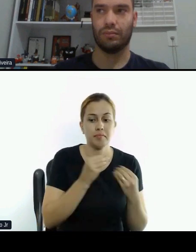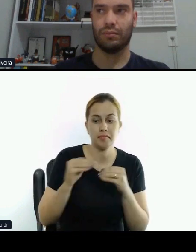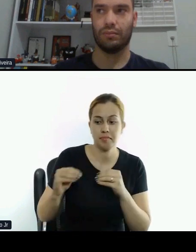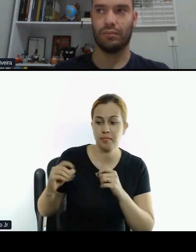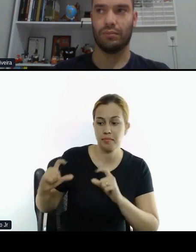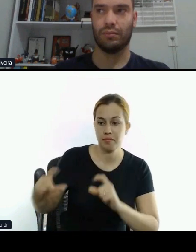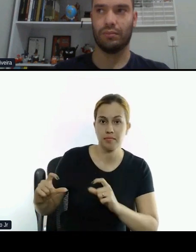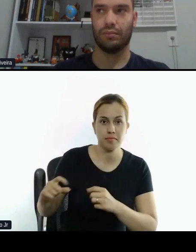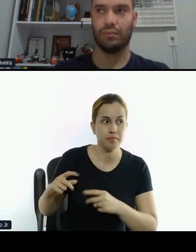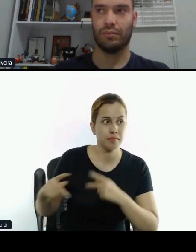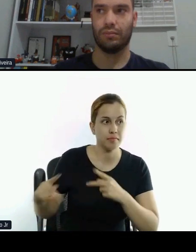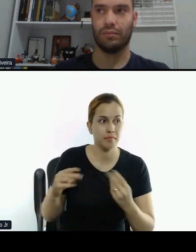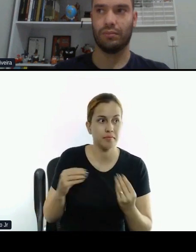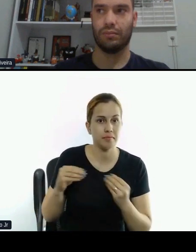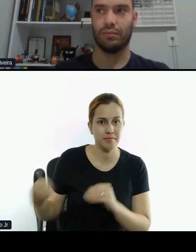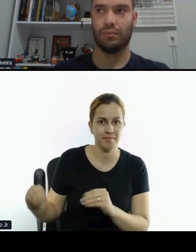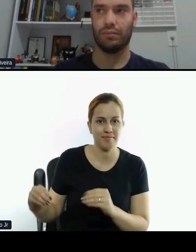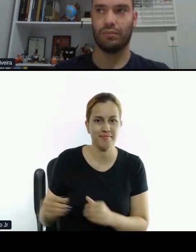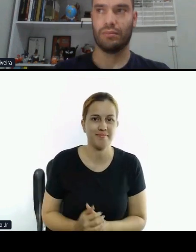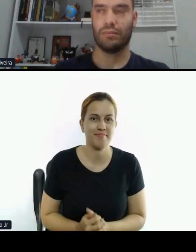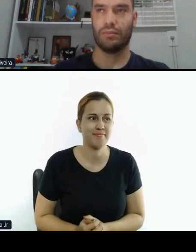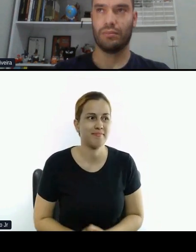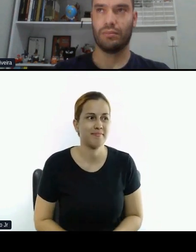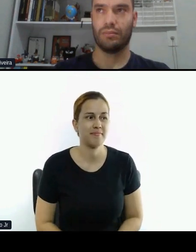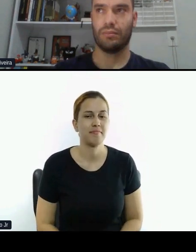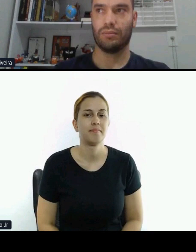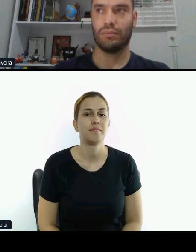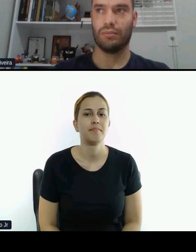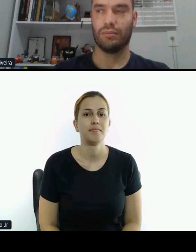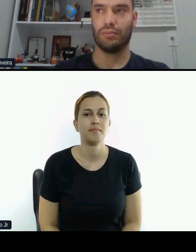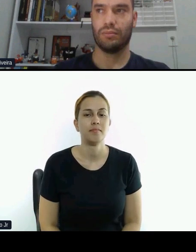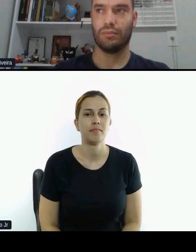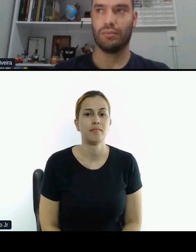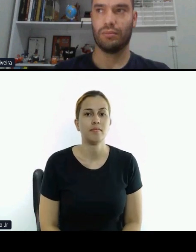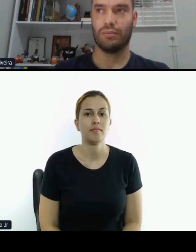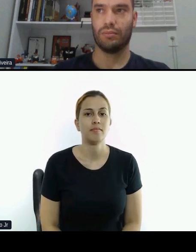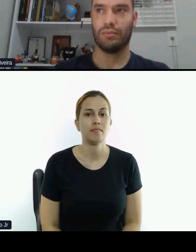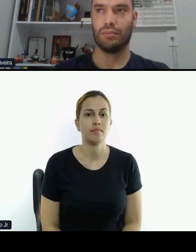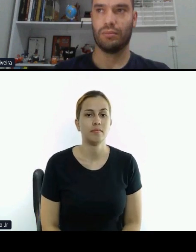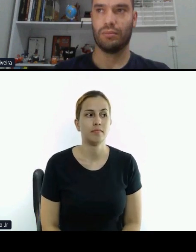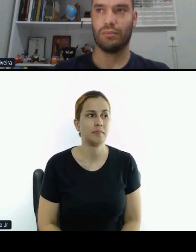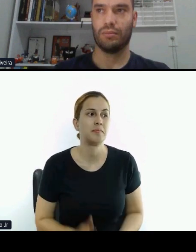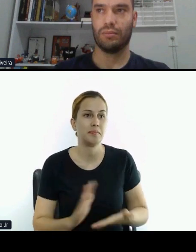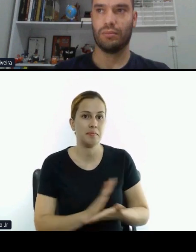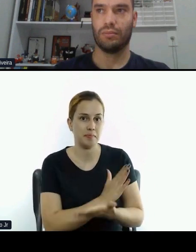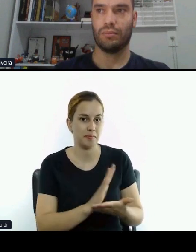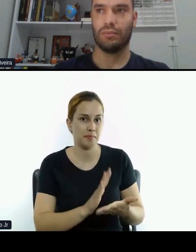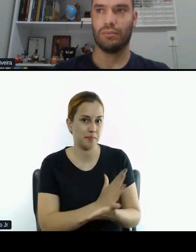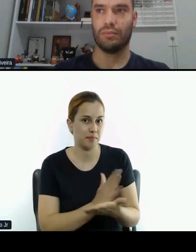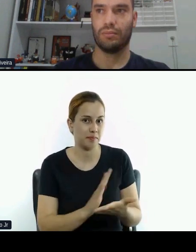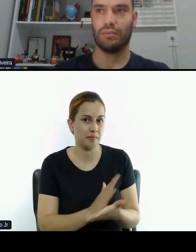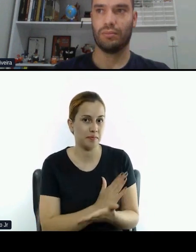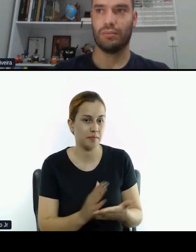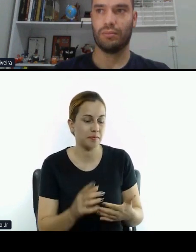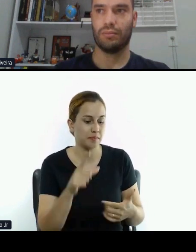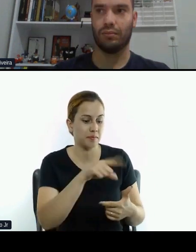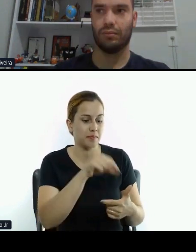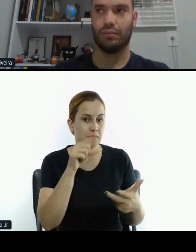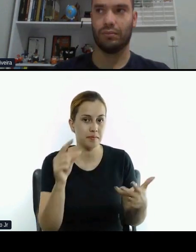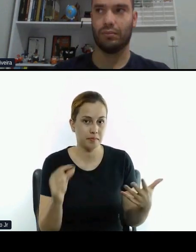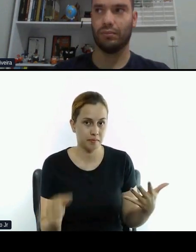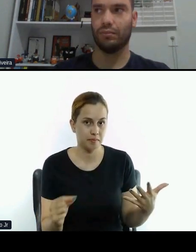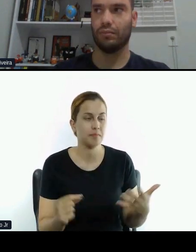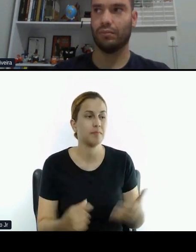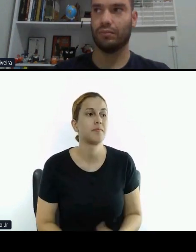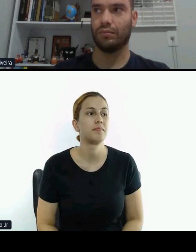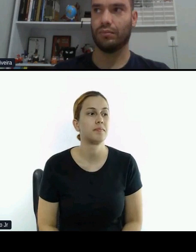posso até comentar, licença aqui, algumas coisas que eu selecionei aqui.